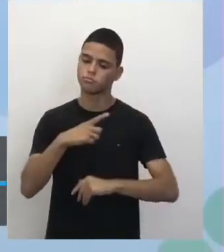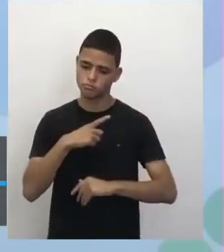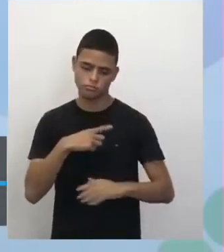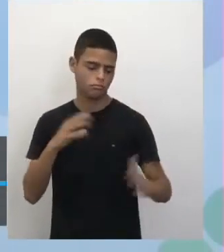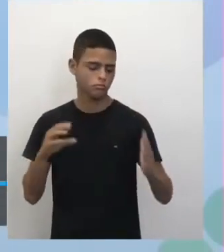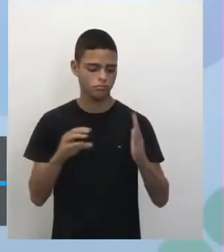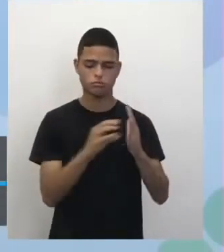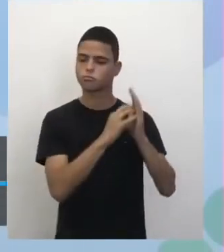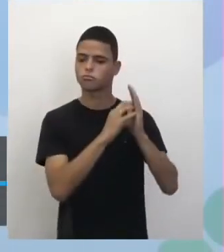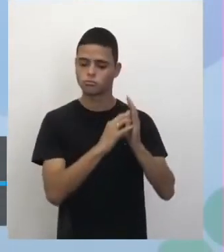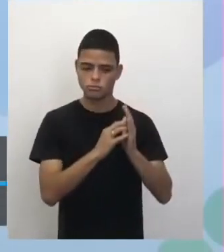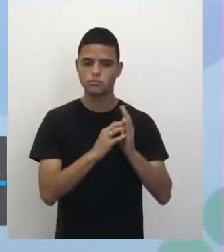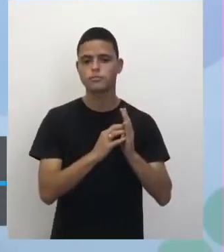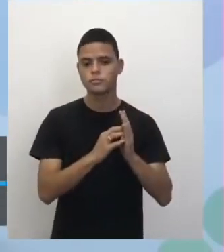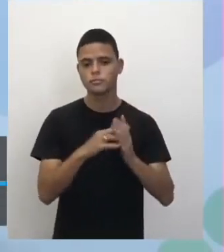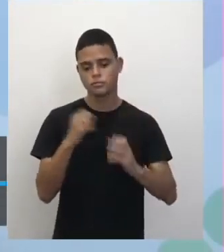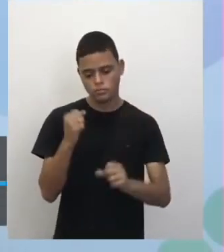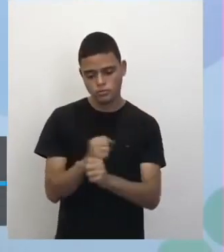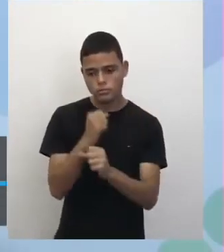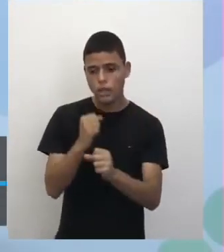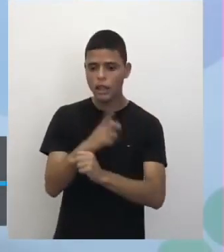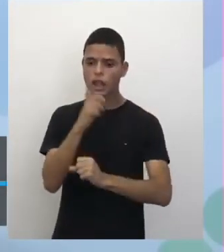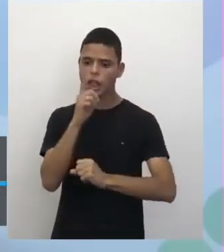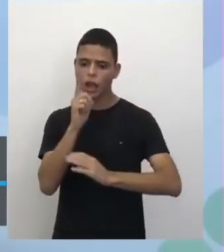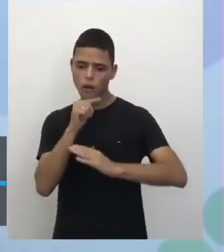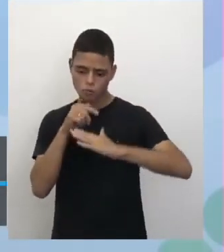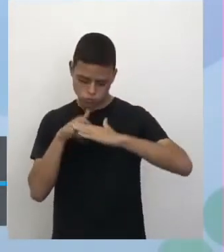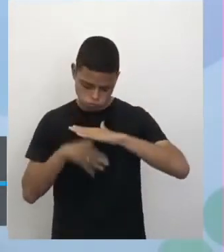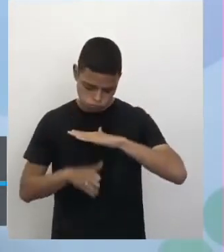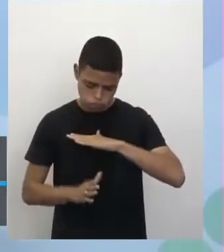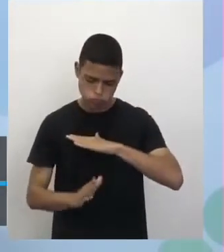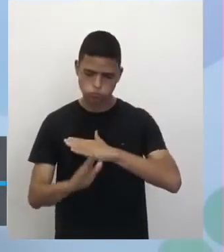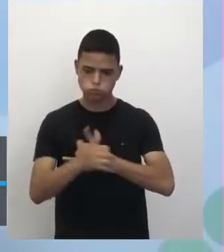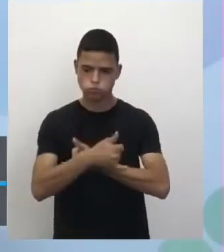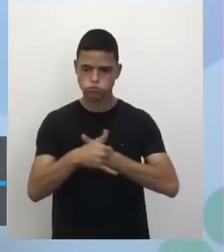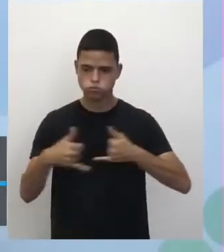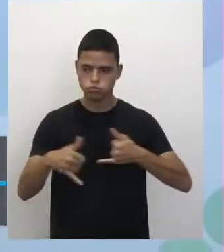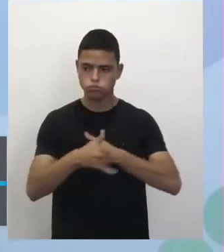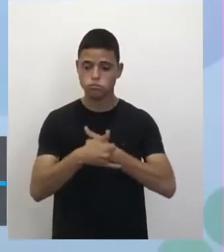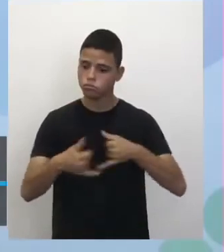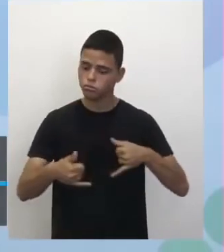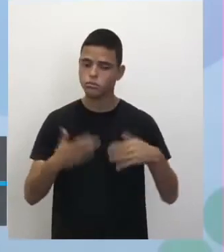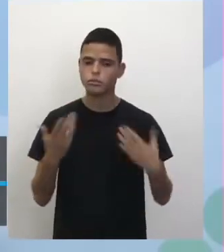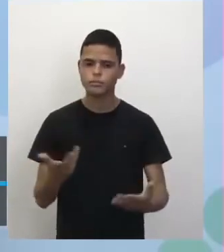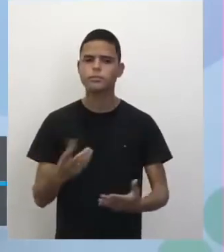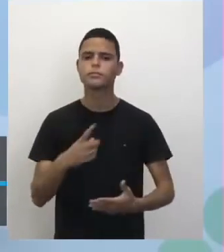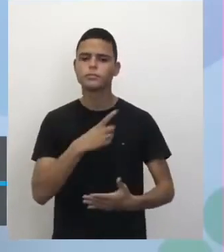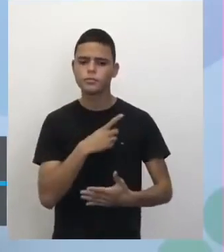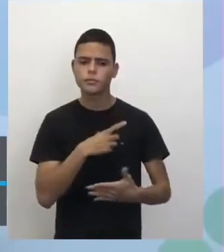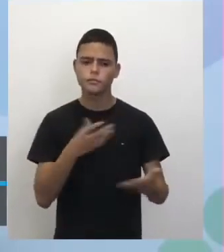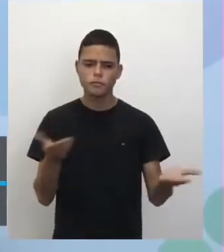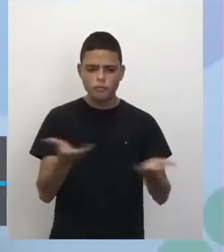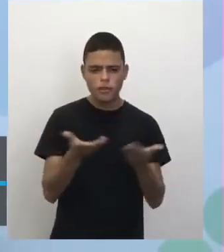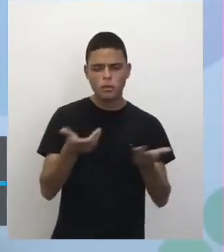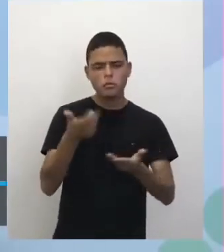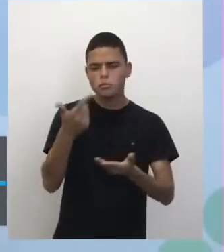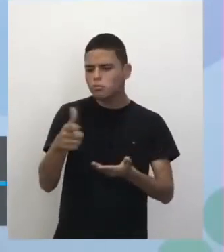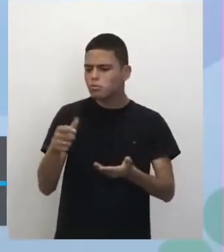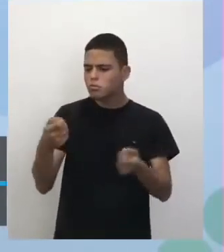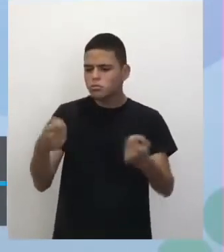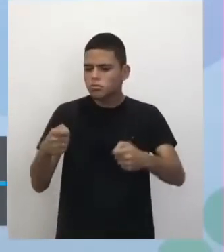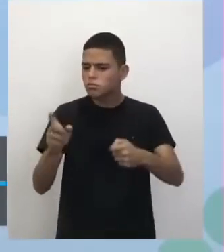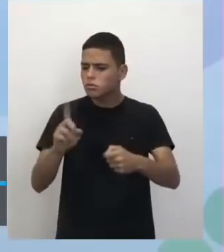impacto, a construção de uma hidrelétrica gera um impacto ambiental que nesse momento hoje não se faz tão necessário se a gente tem outros